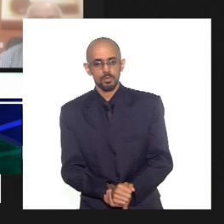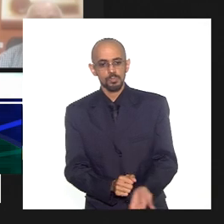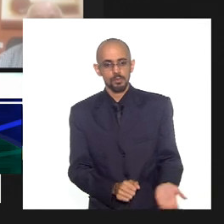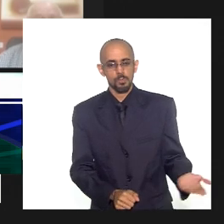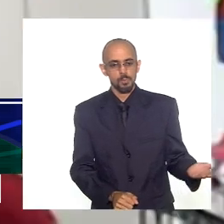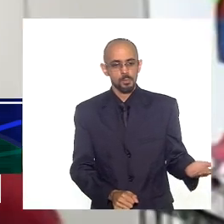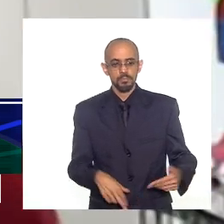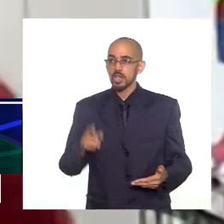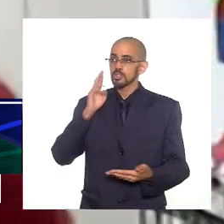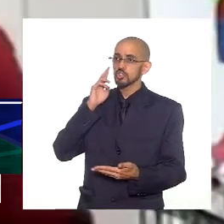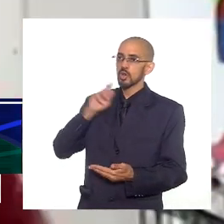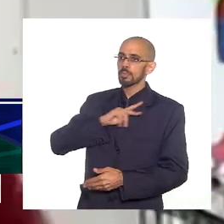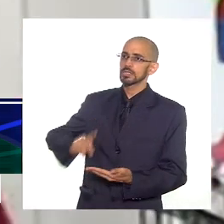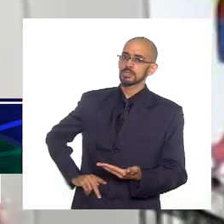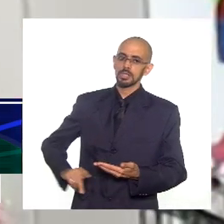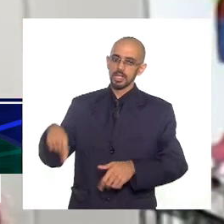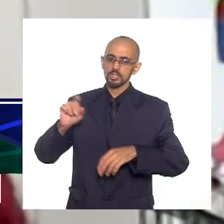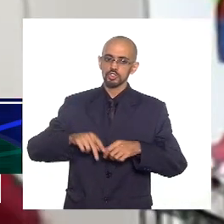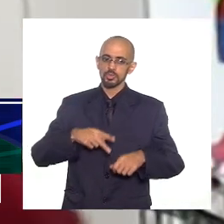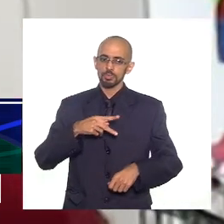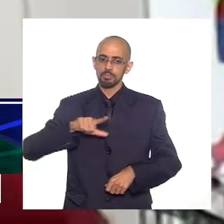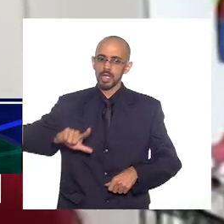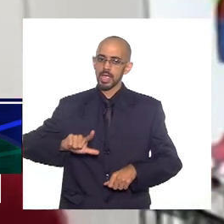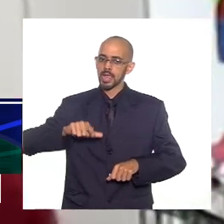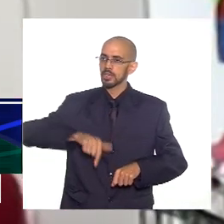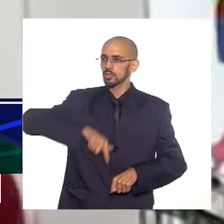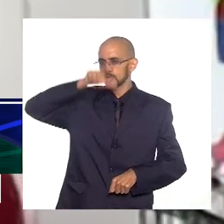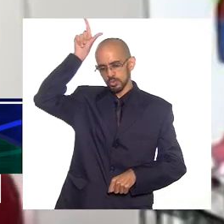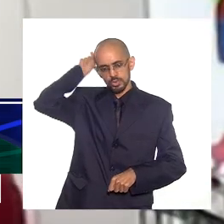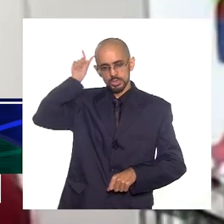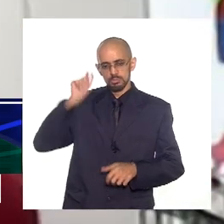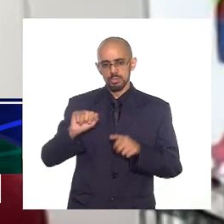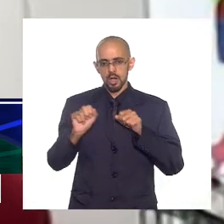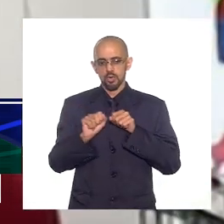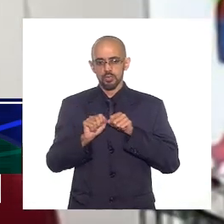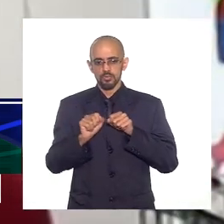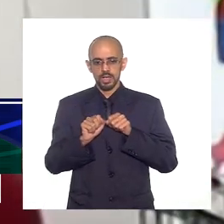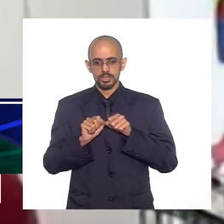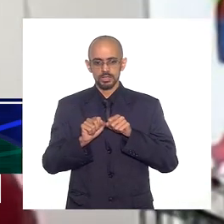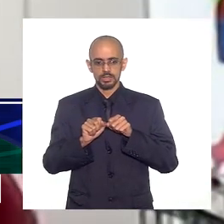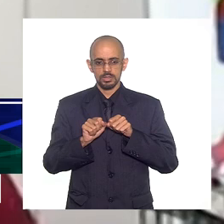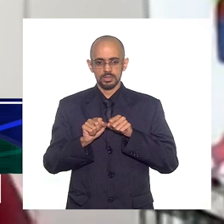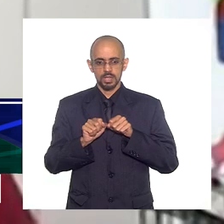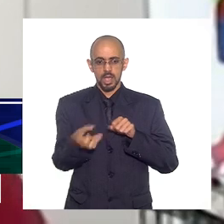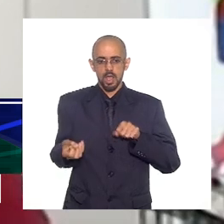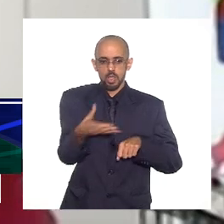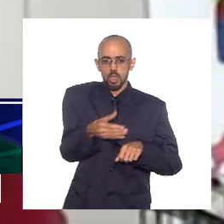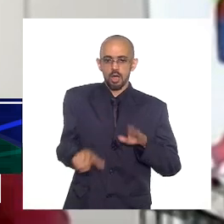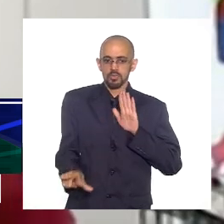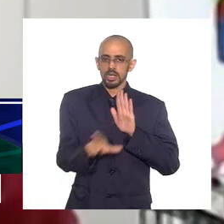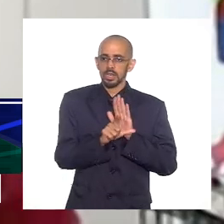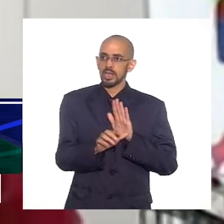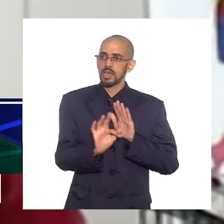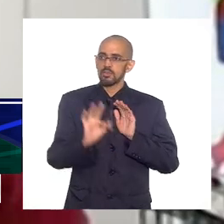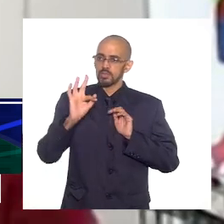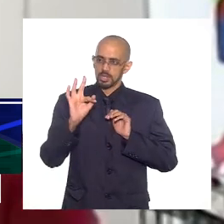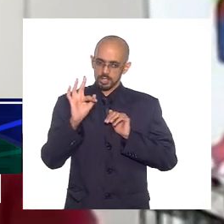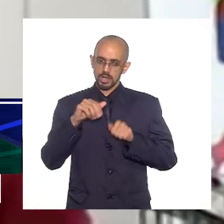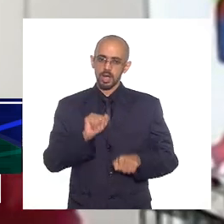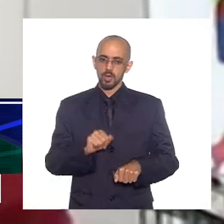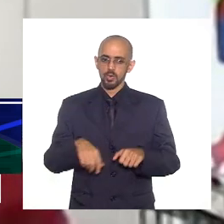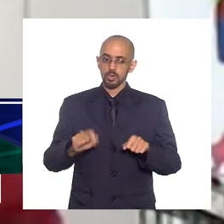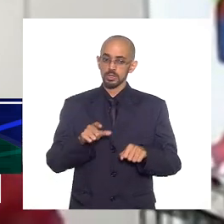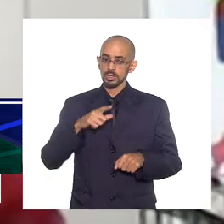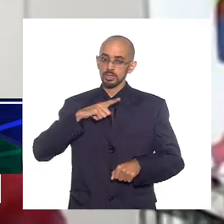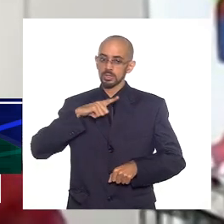Senhor presidente, o projeto de lei do deputado Luiz Paulo traz para o âmbito estadual uma nova regulamentação federal que prevê